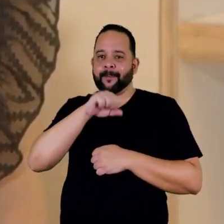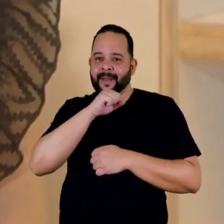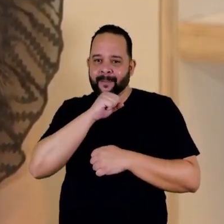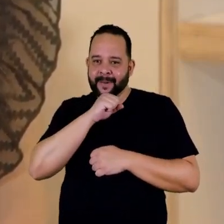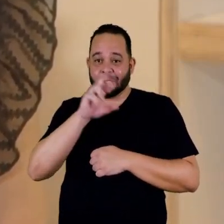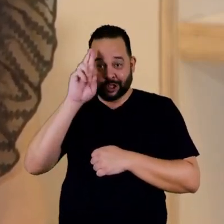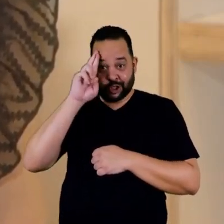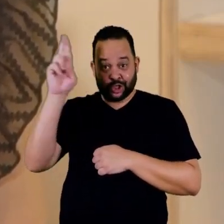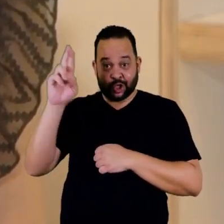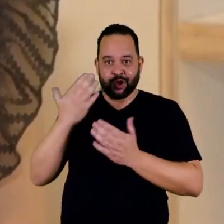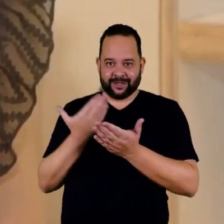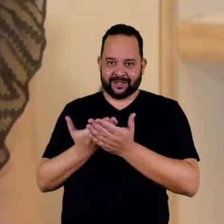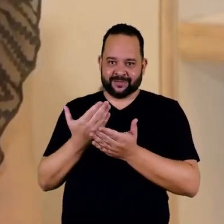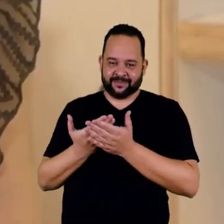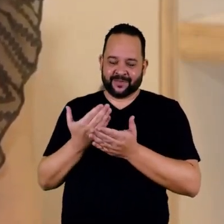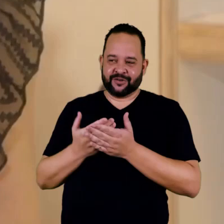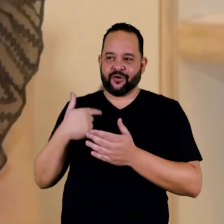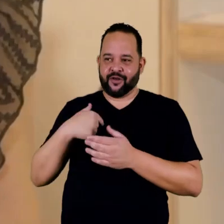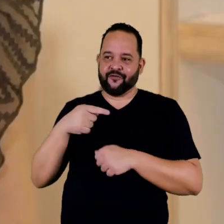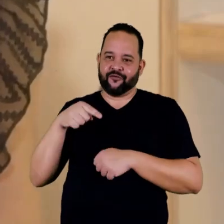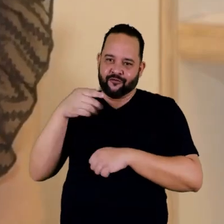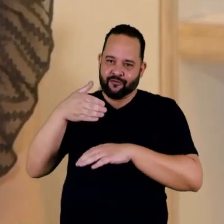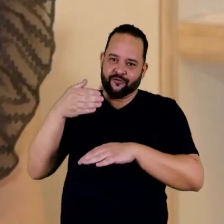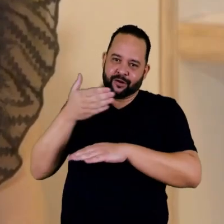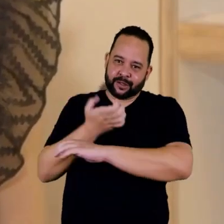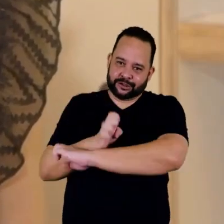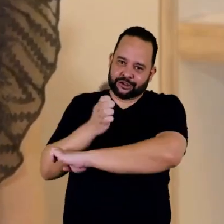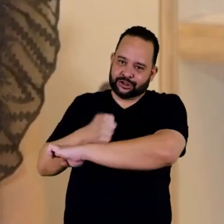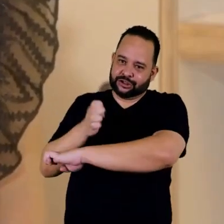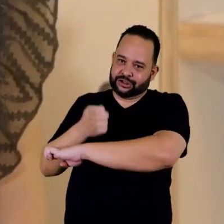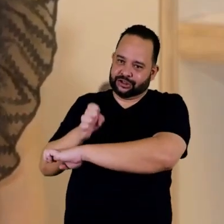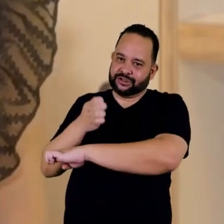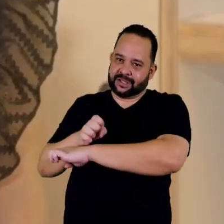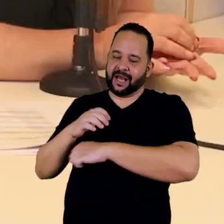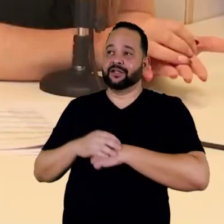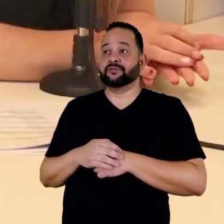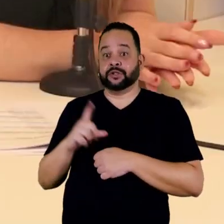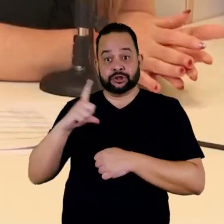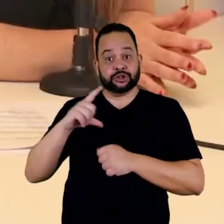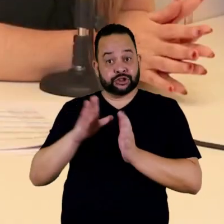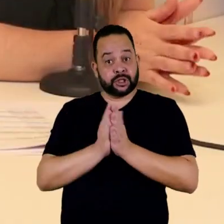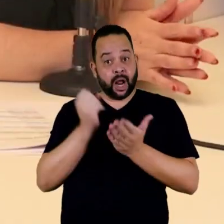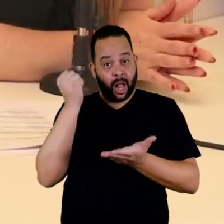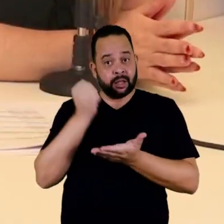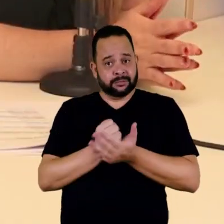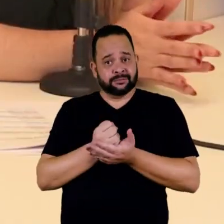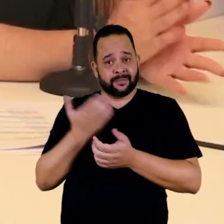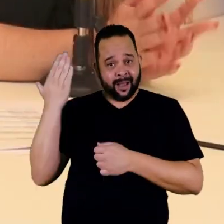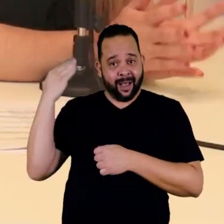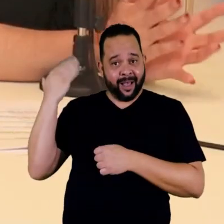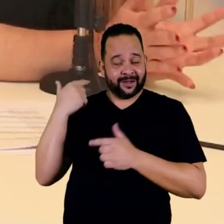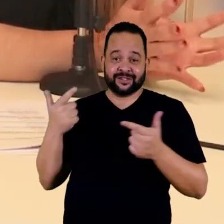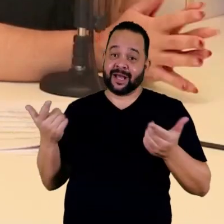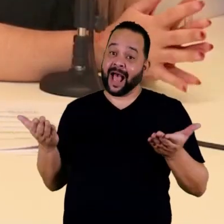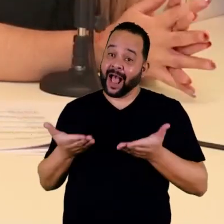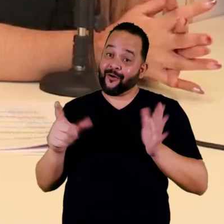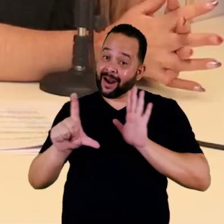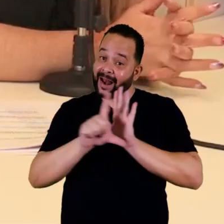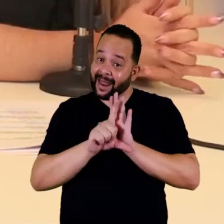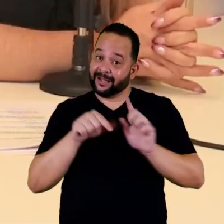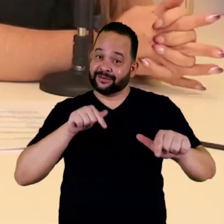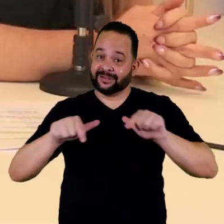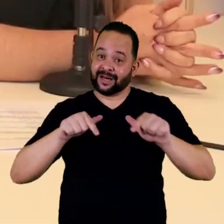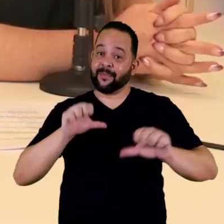fui trabalhar Claro estagiando só que naquela época o estágio era registrado na carteira de trabalho que agora a